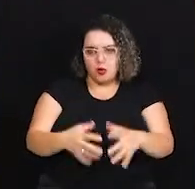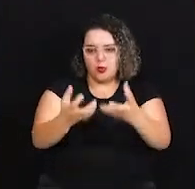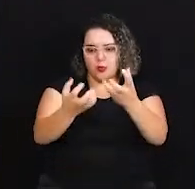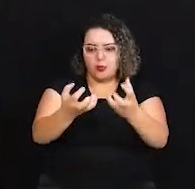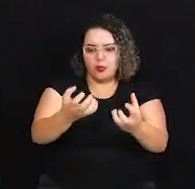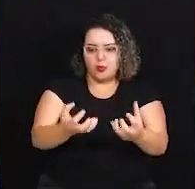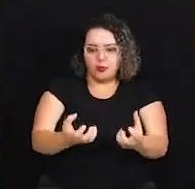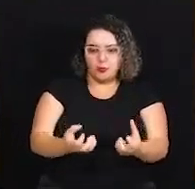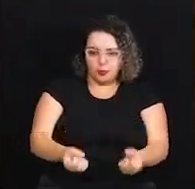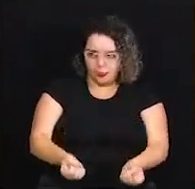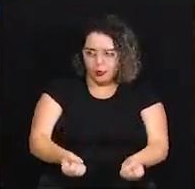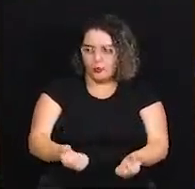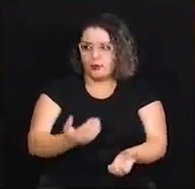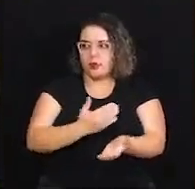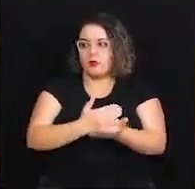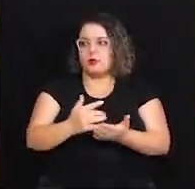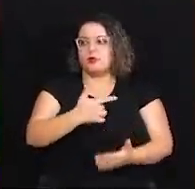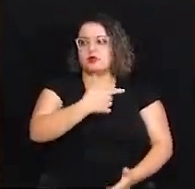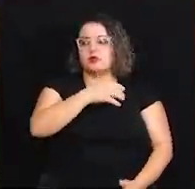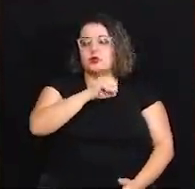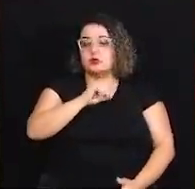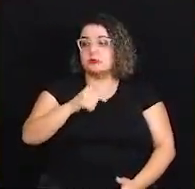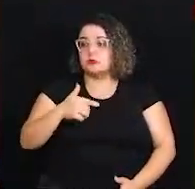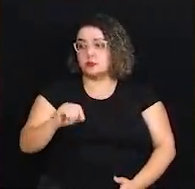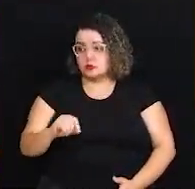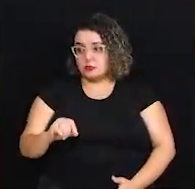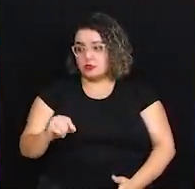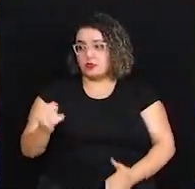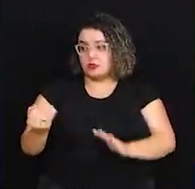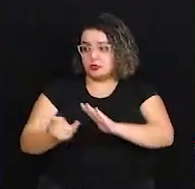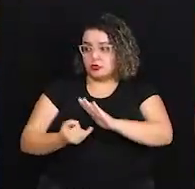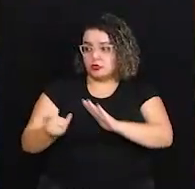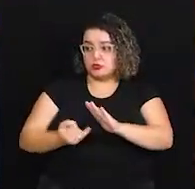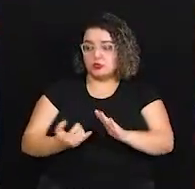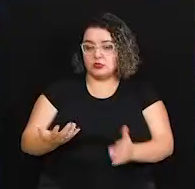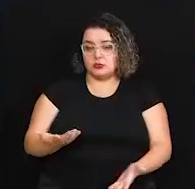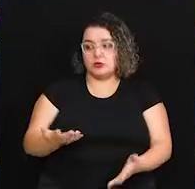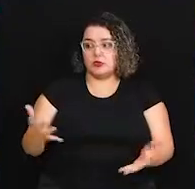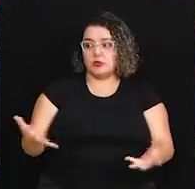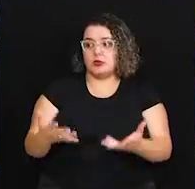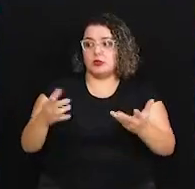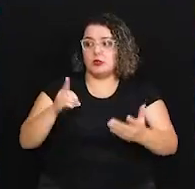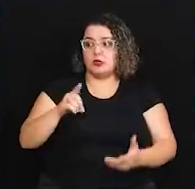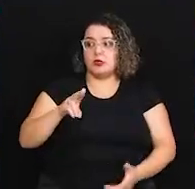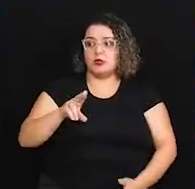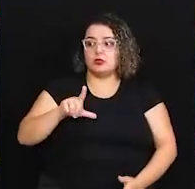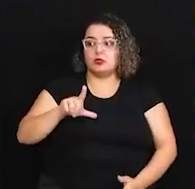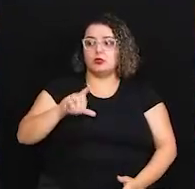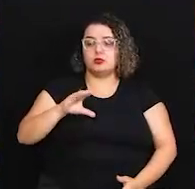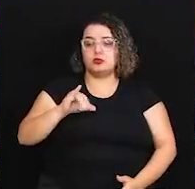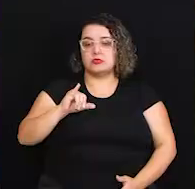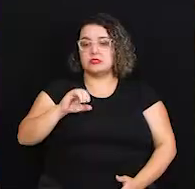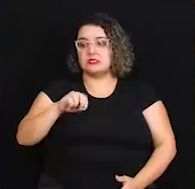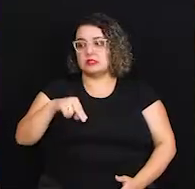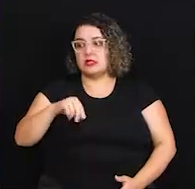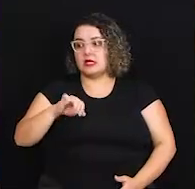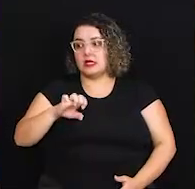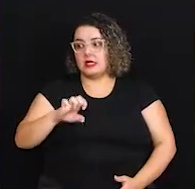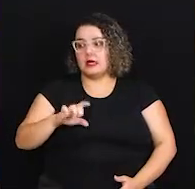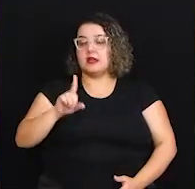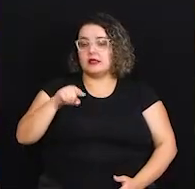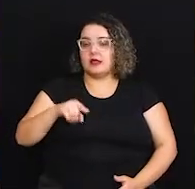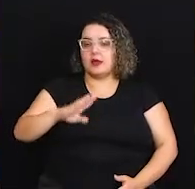do Mato começou em 2020, em Campinas. A iniciativa foi da Dulcinea, que é bombeira civil. No